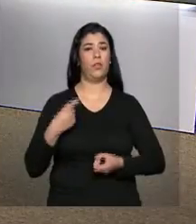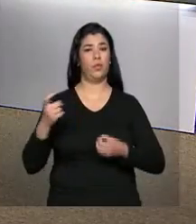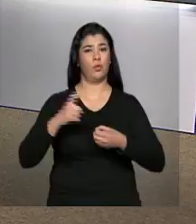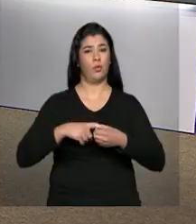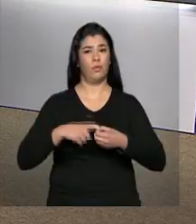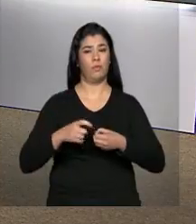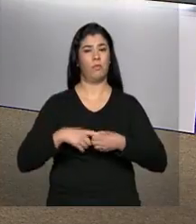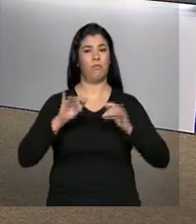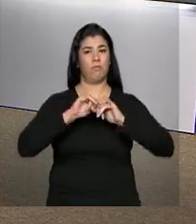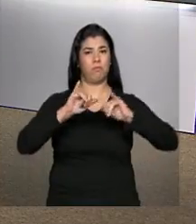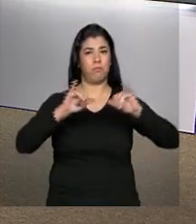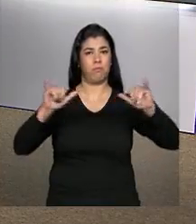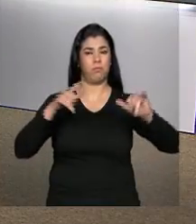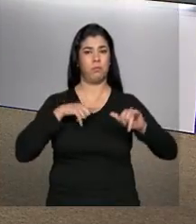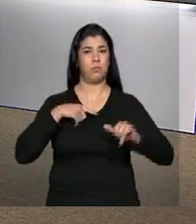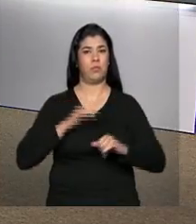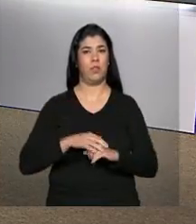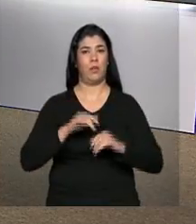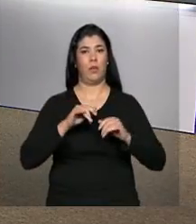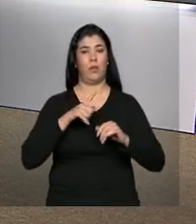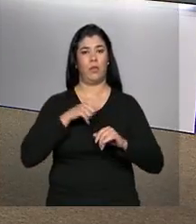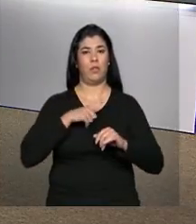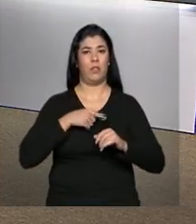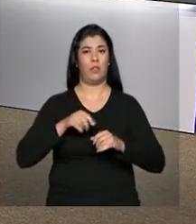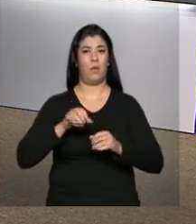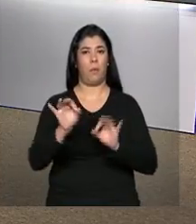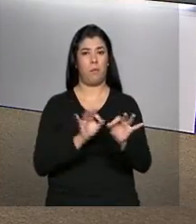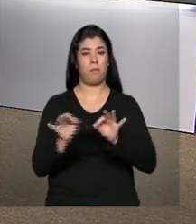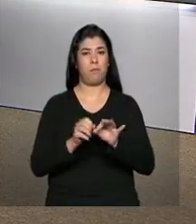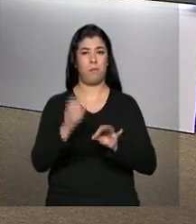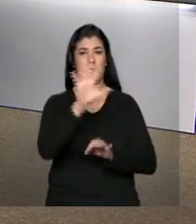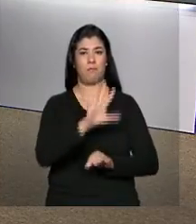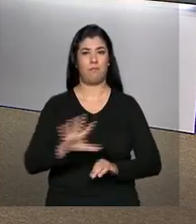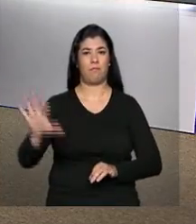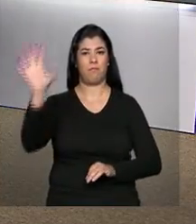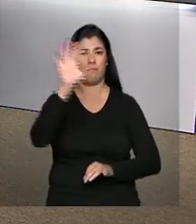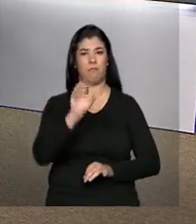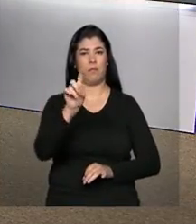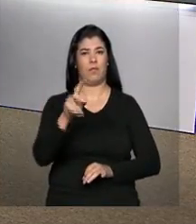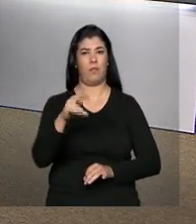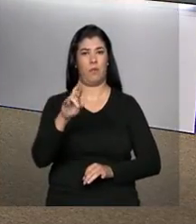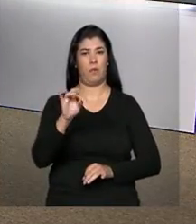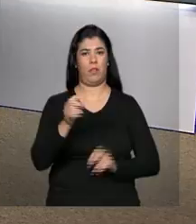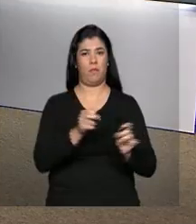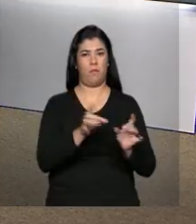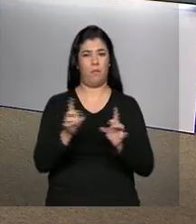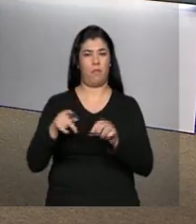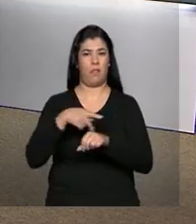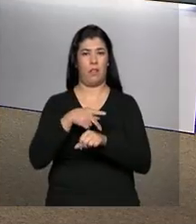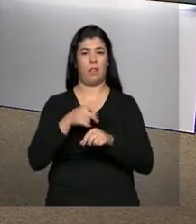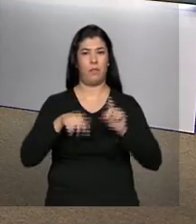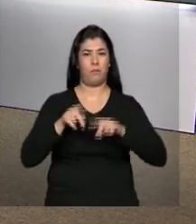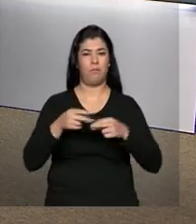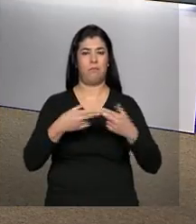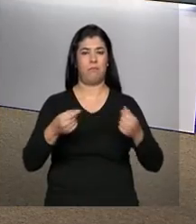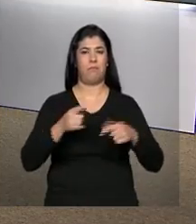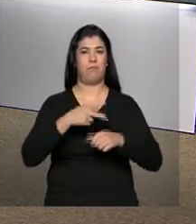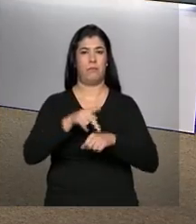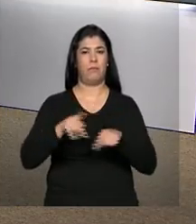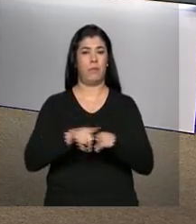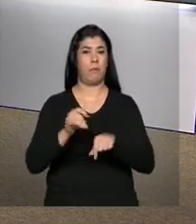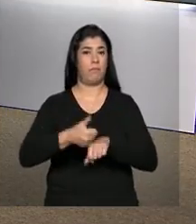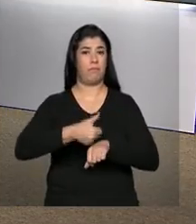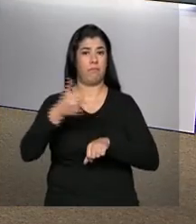com a cobertura do lançamento do Plano Nacional de Exportações. E algumas das metas são melhorar as condições de acesso a